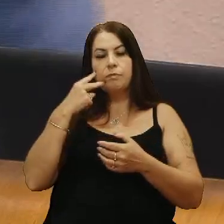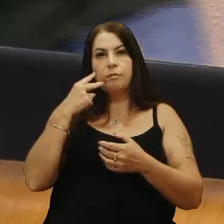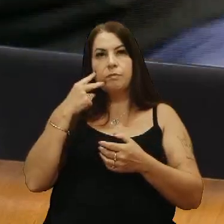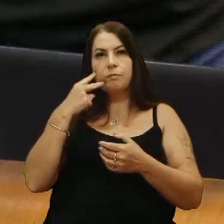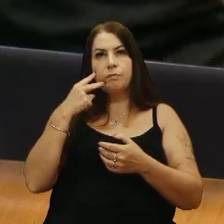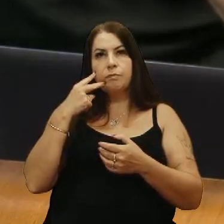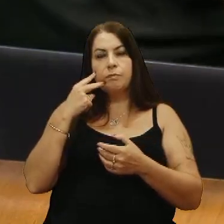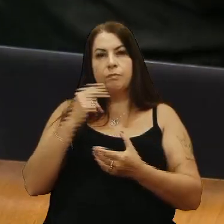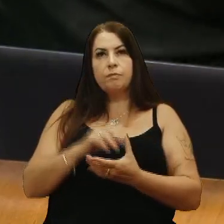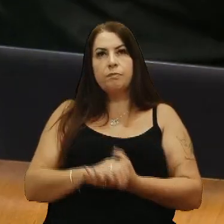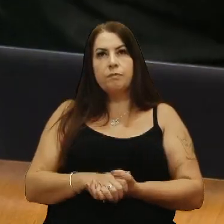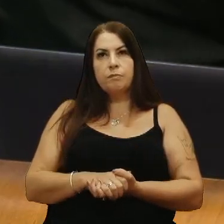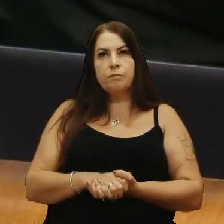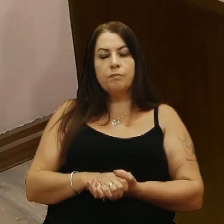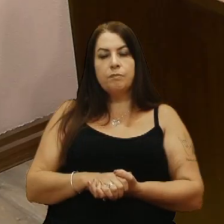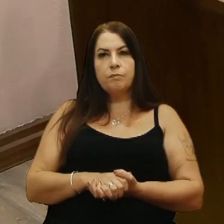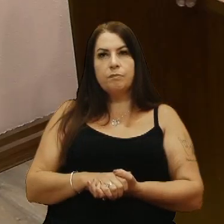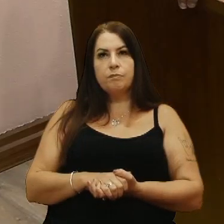palavra...